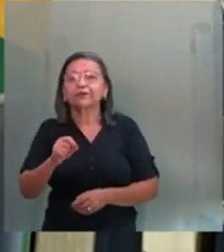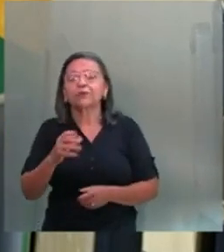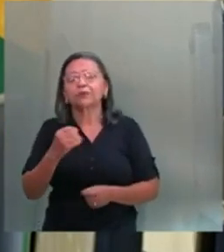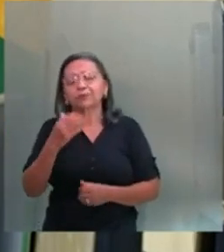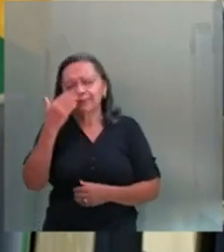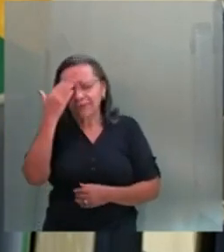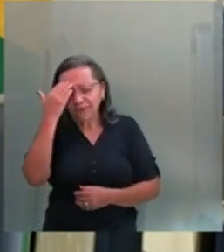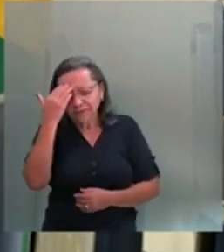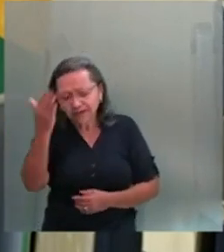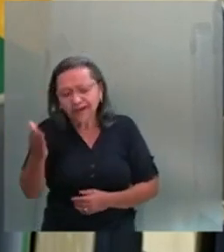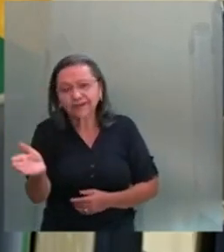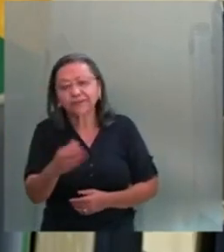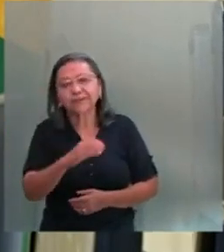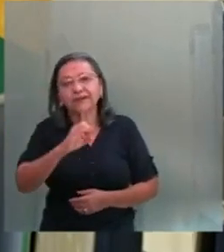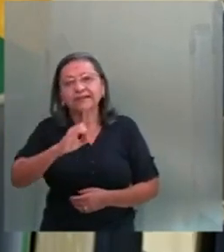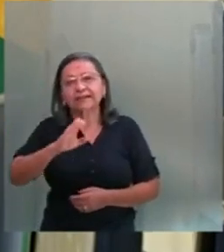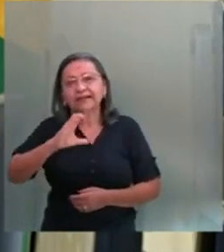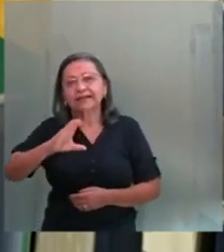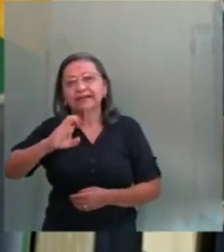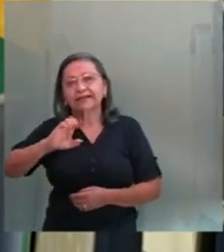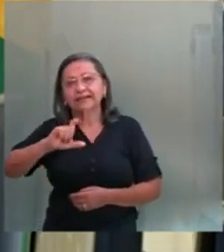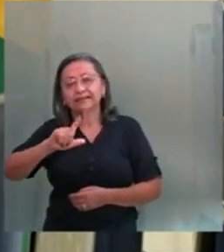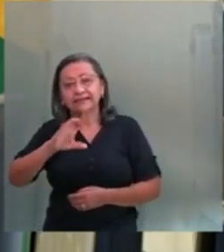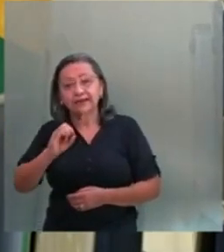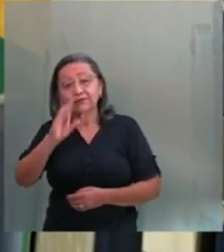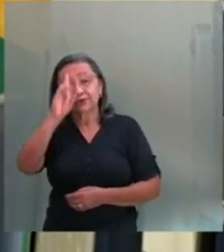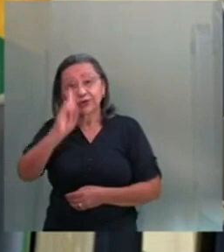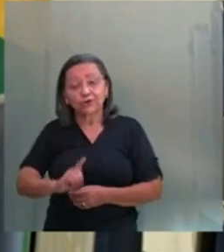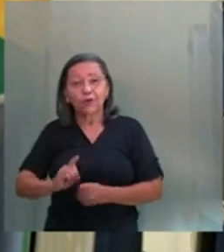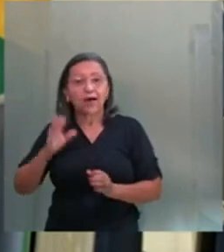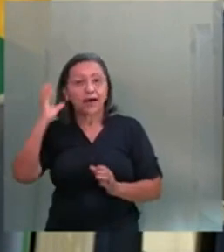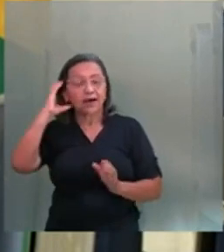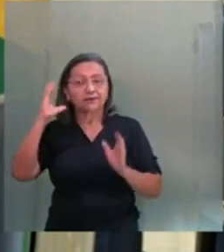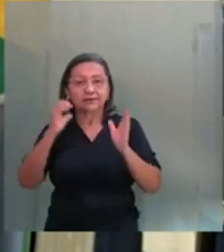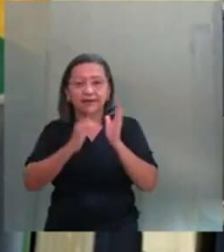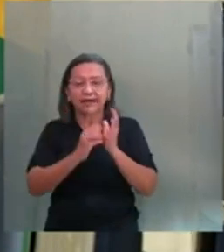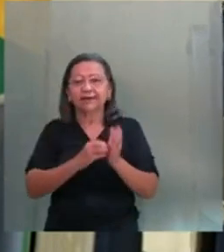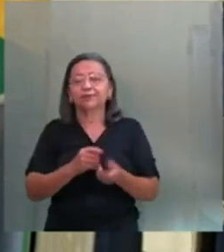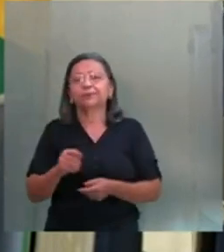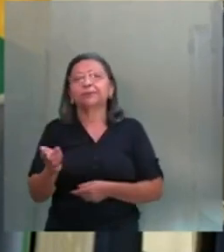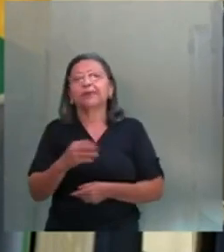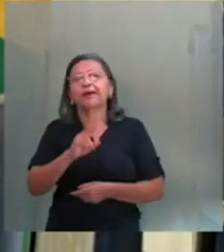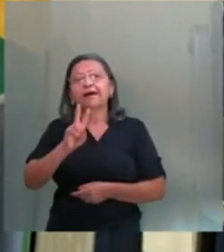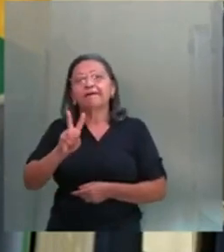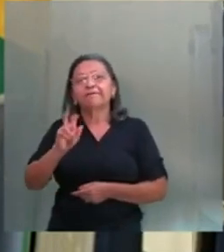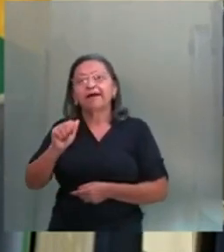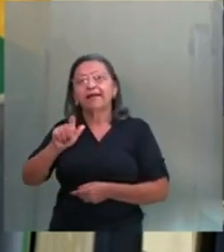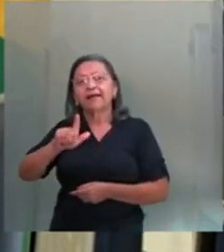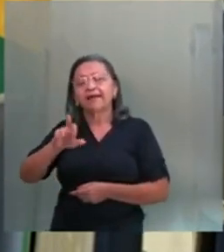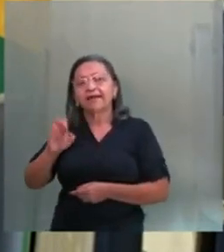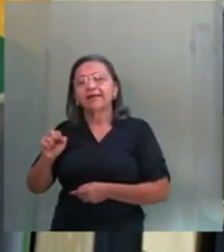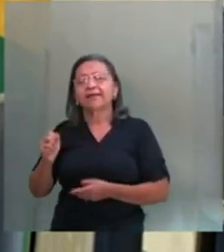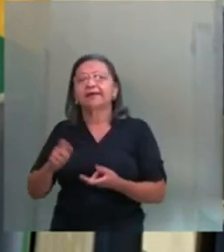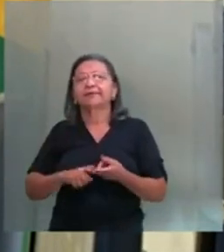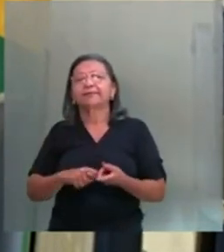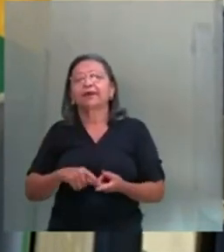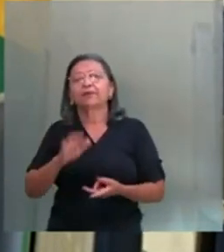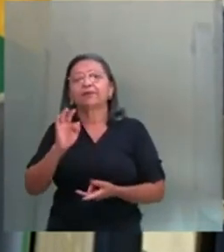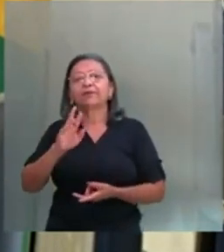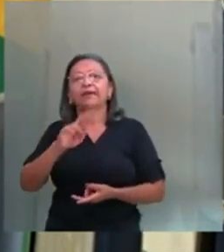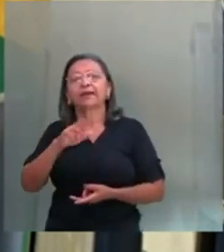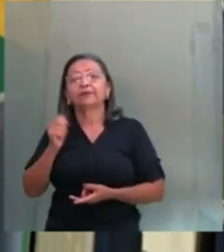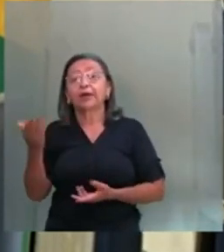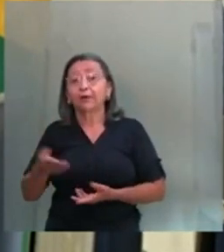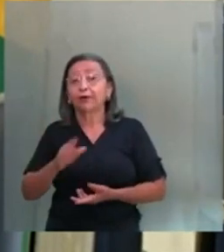agradecido, Celso Cavalcante, diretor da Rádio Senado, a Valéria Ribeiro, ao Fernando Oliveira Paulino e agora ao